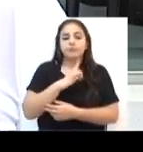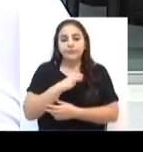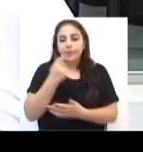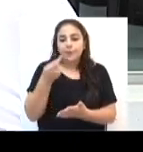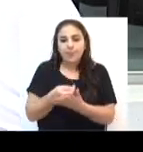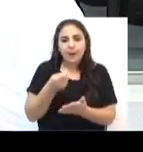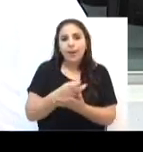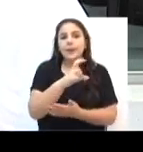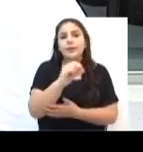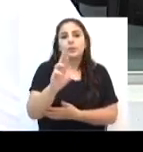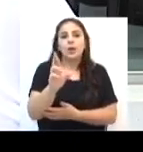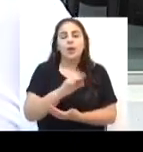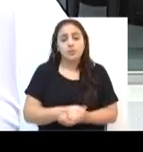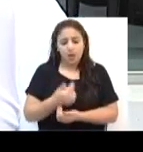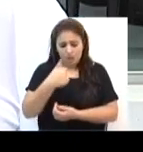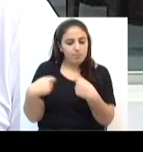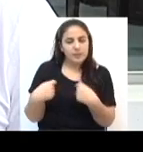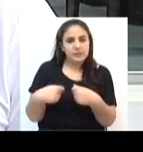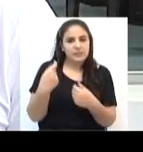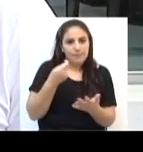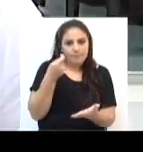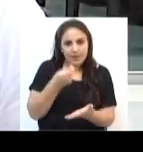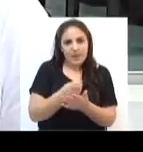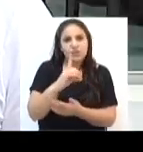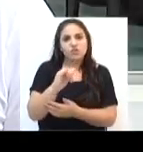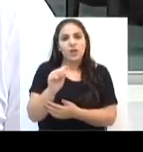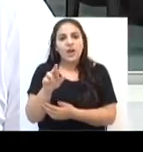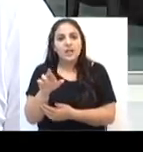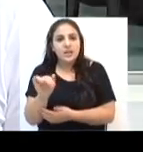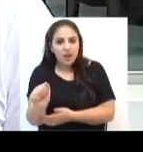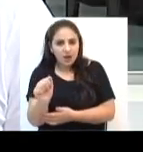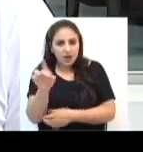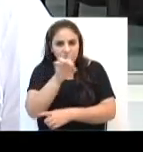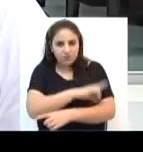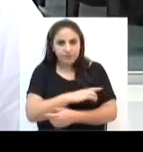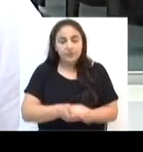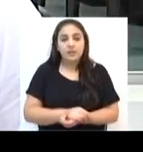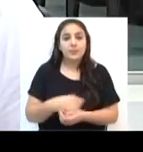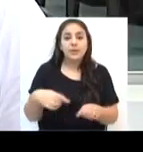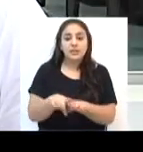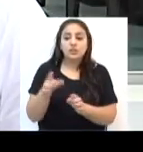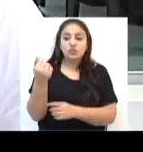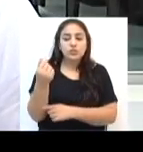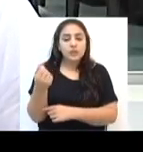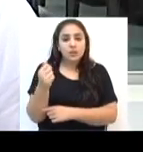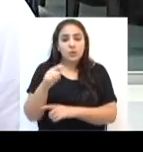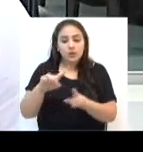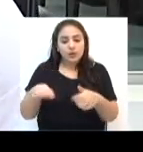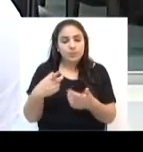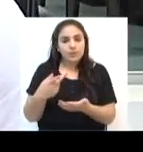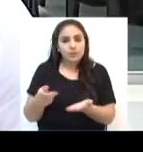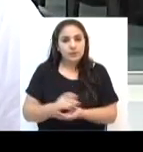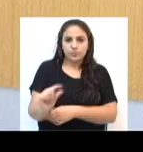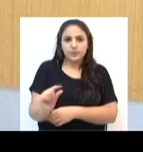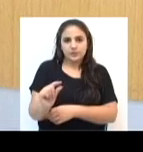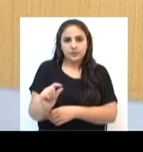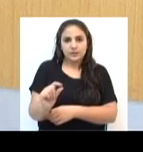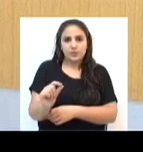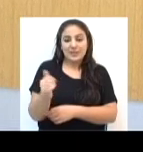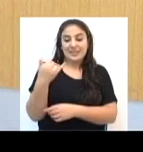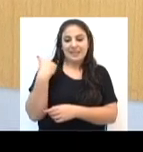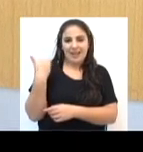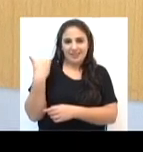dos jovens ingressarem no mercado de trabalho. Mas, na opinião dele, os cursos oferecidos não atendem às